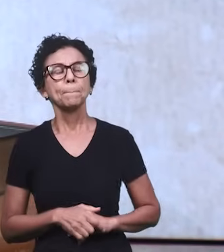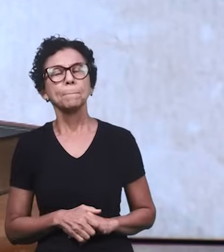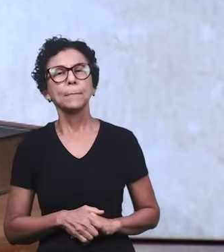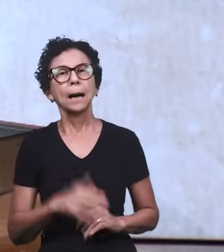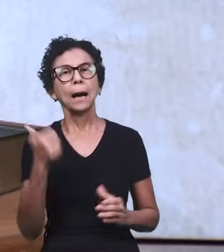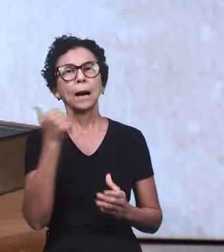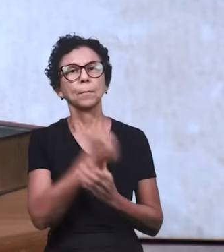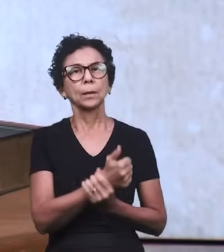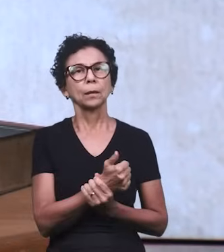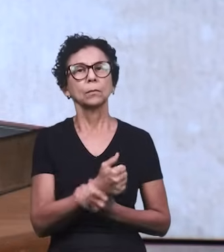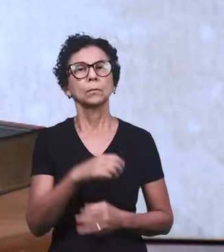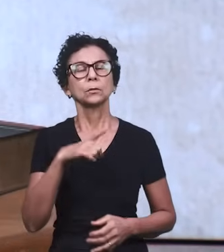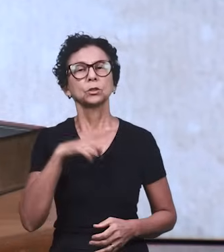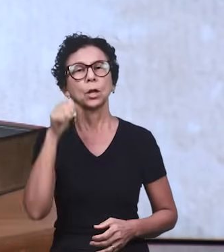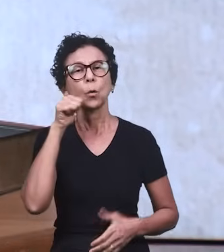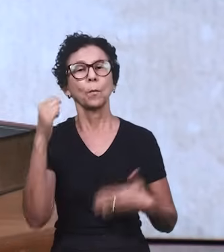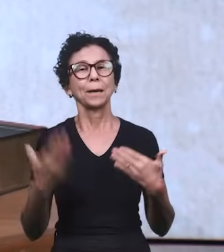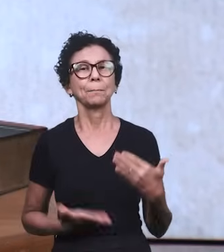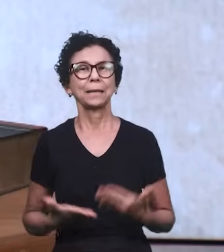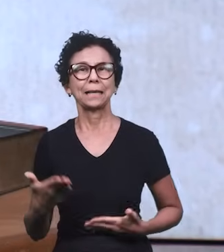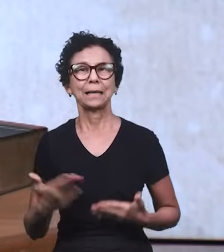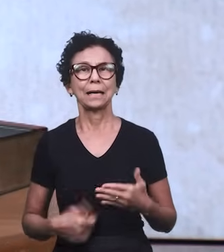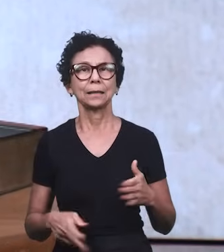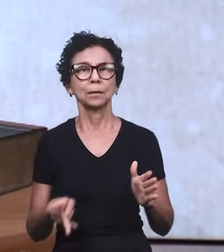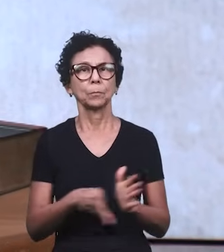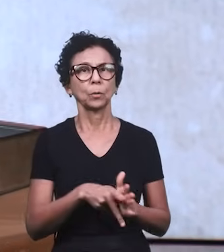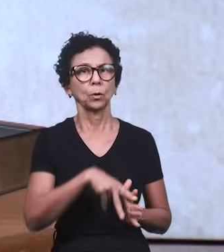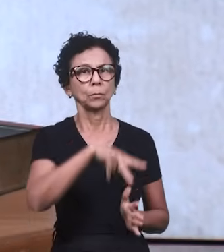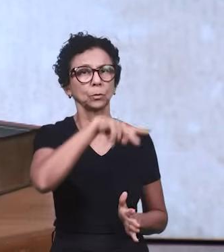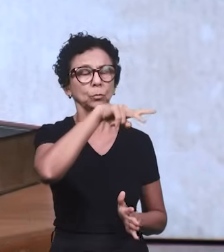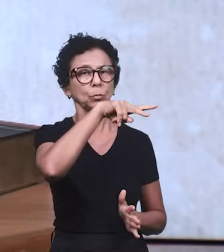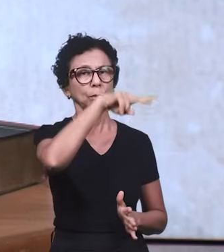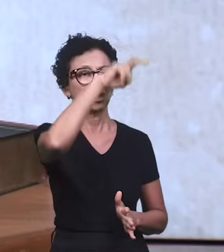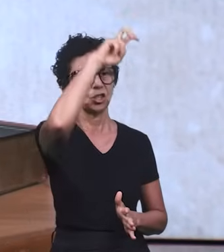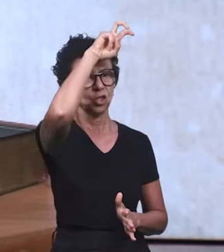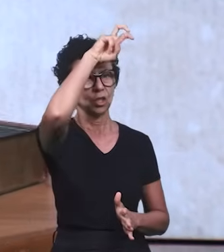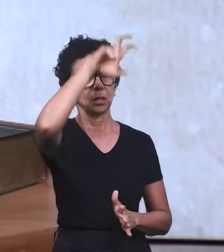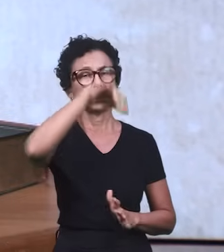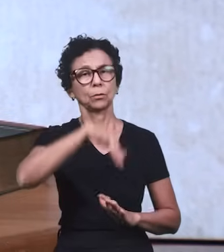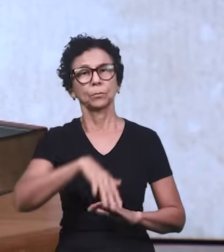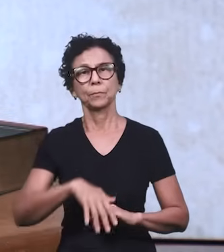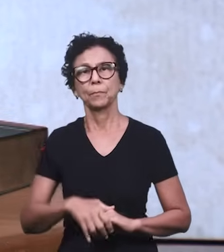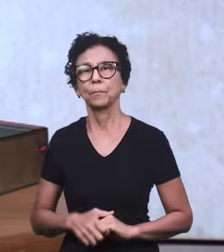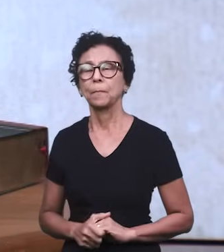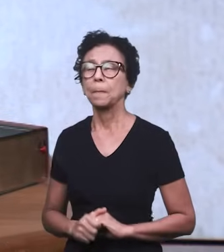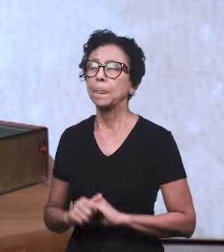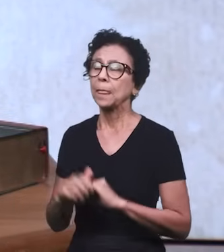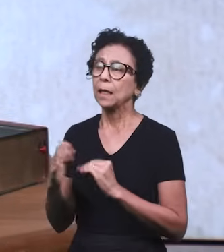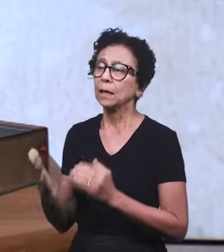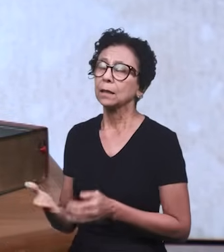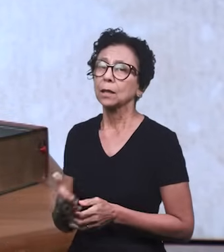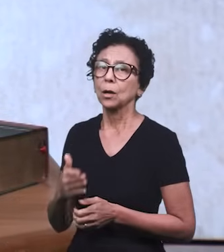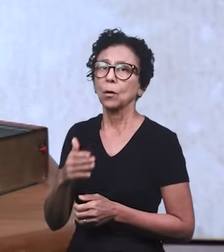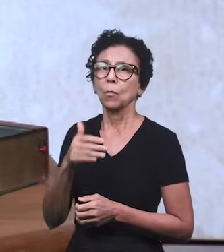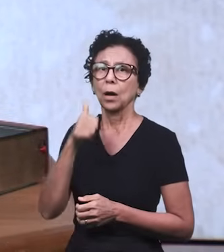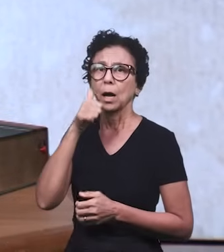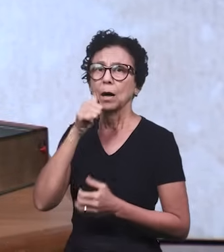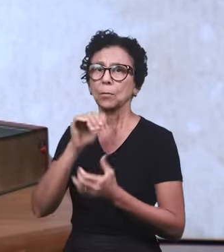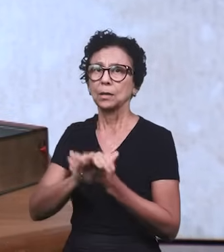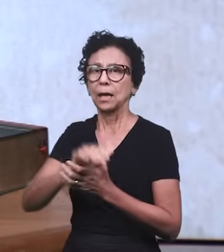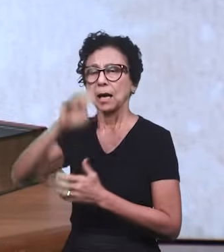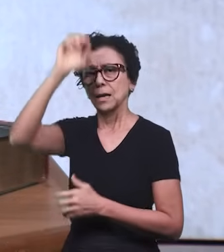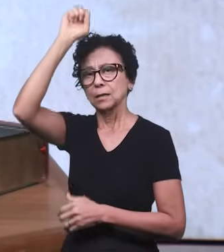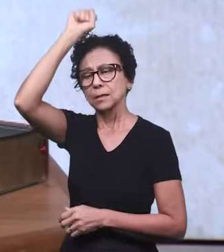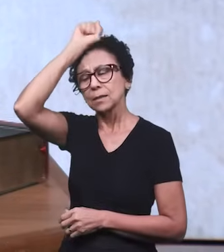Abrão Eis que o senhor me tem impedido de gerar entra pois a minha serva porventura terei